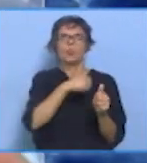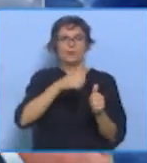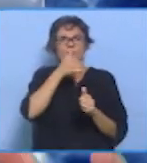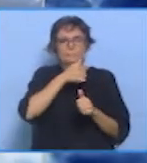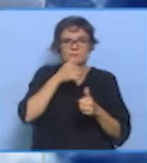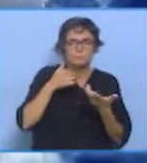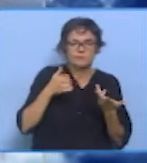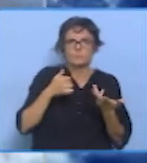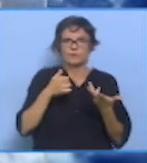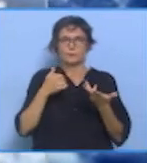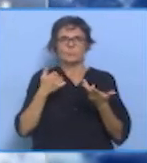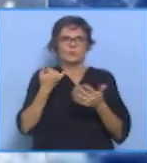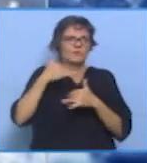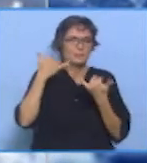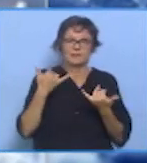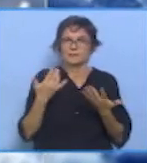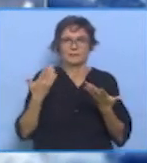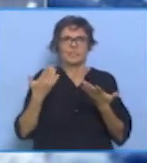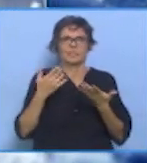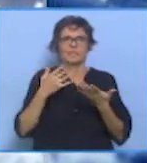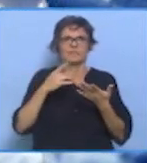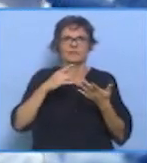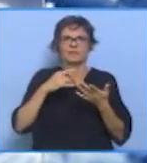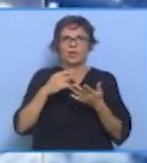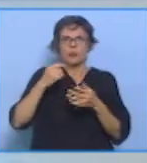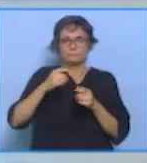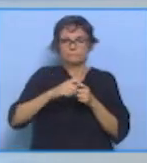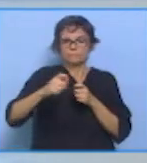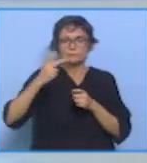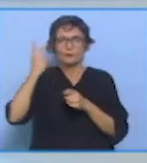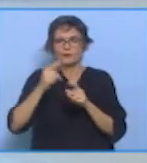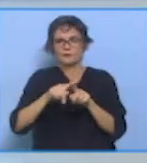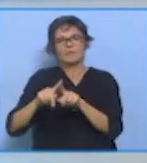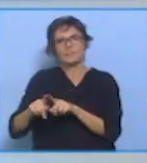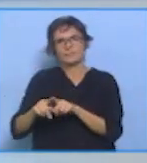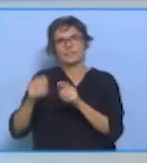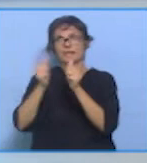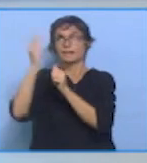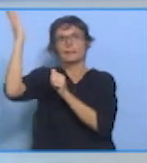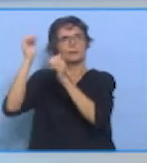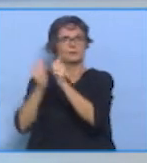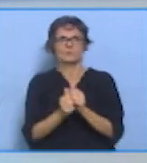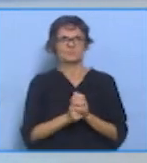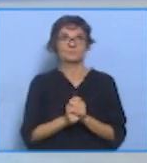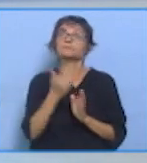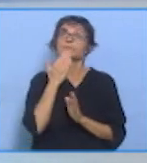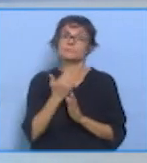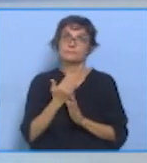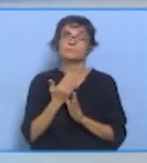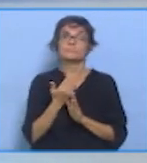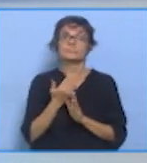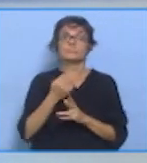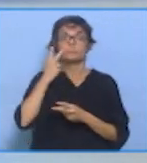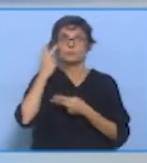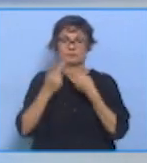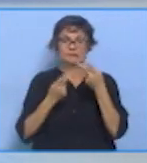mas em tudo isso Deus está connosco. Certezas que aqui são afirmadas a partir dos textos e que agradeço terem apresentado